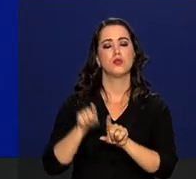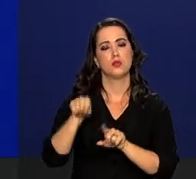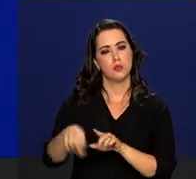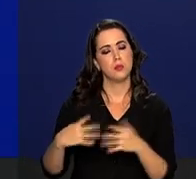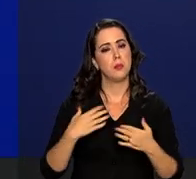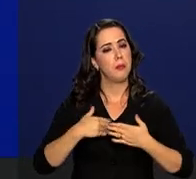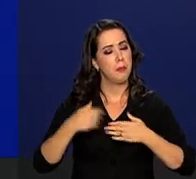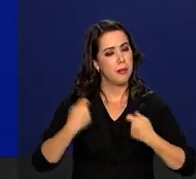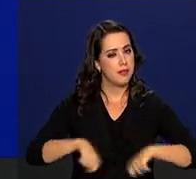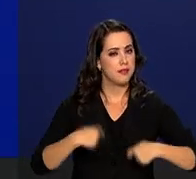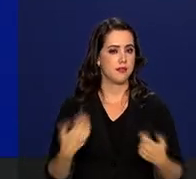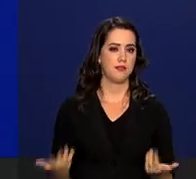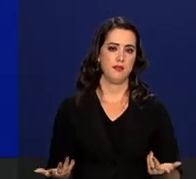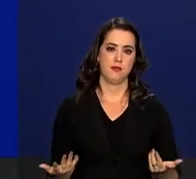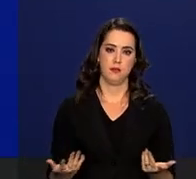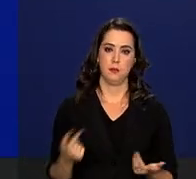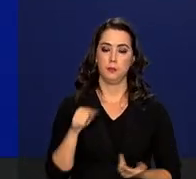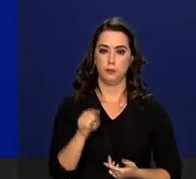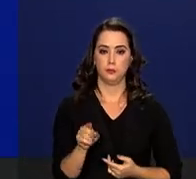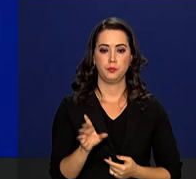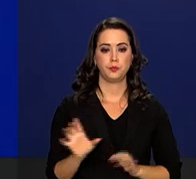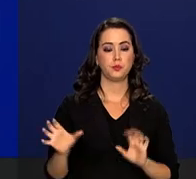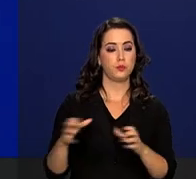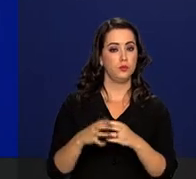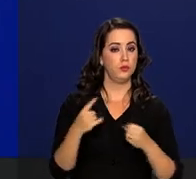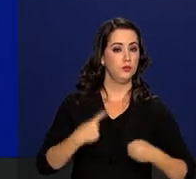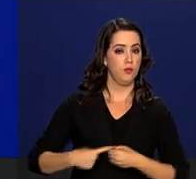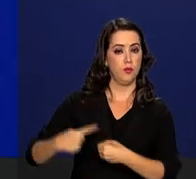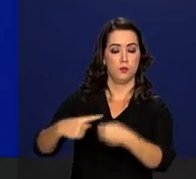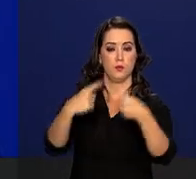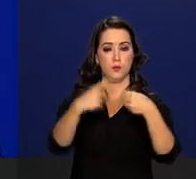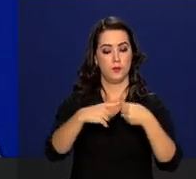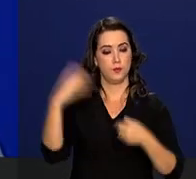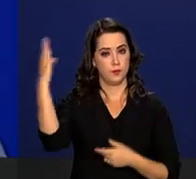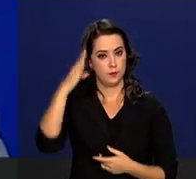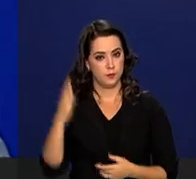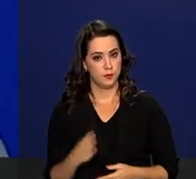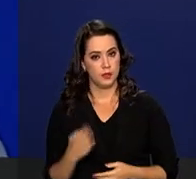Provocação. E os municípios brasileiros,